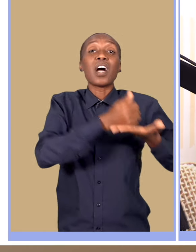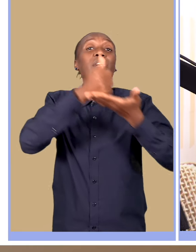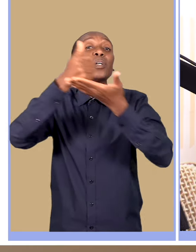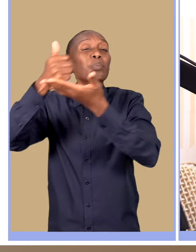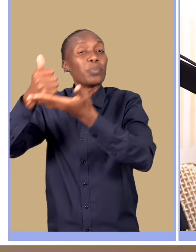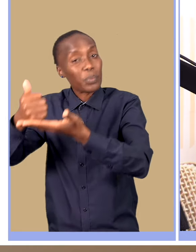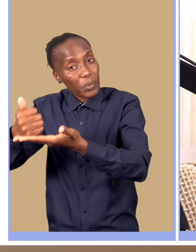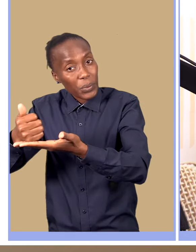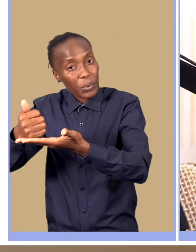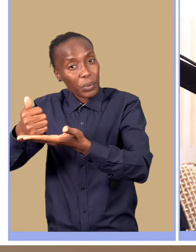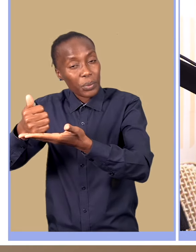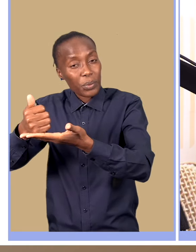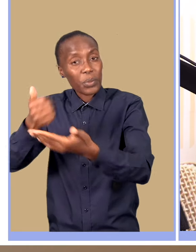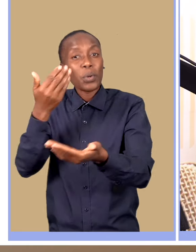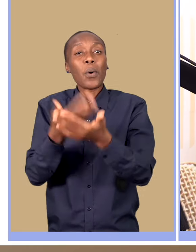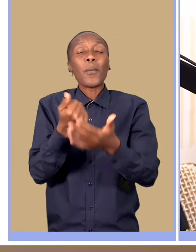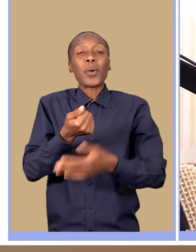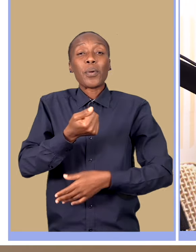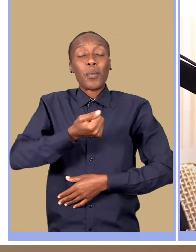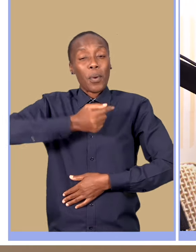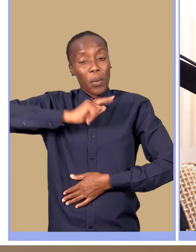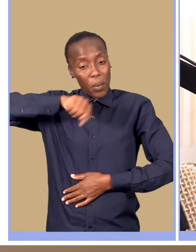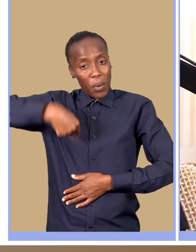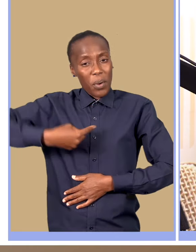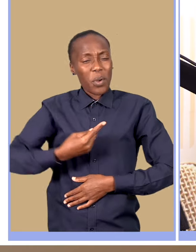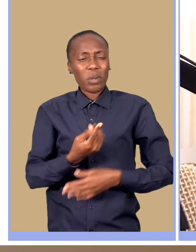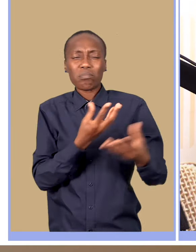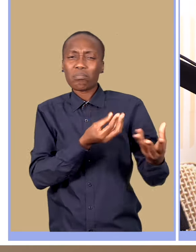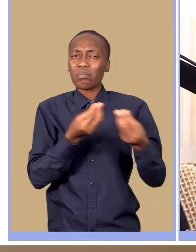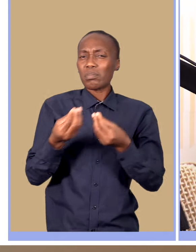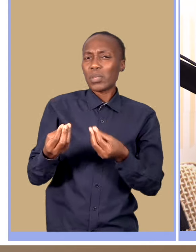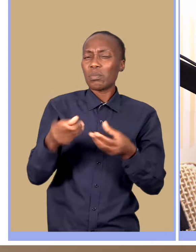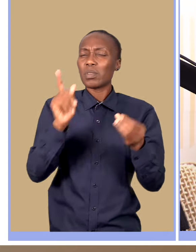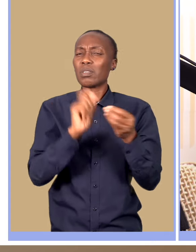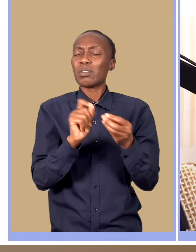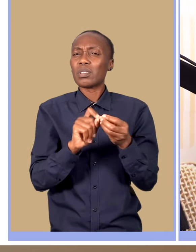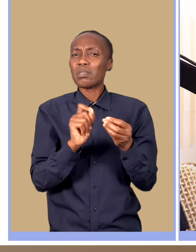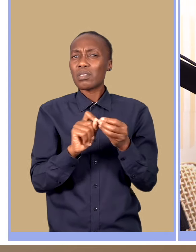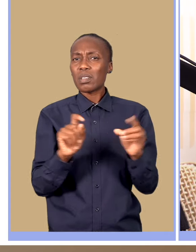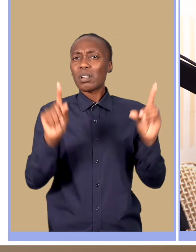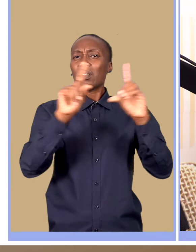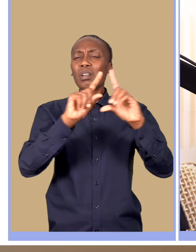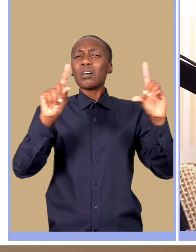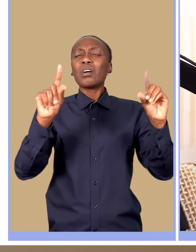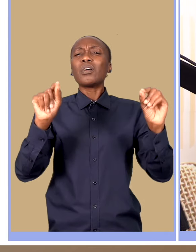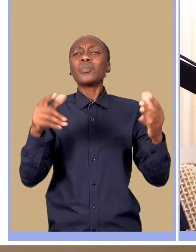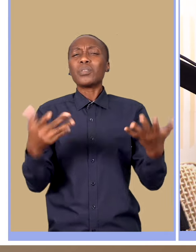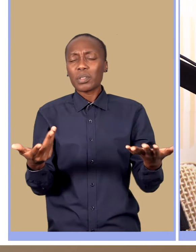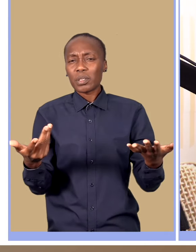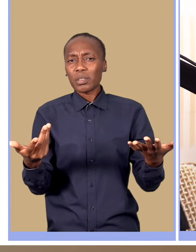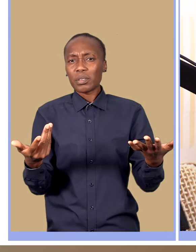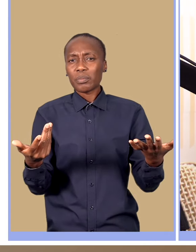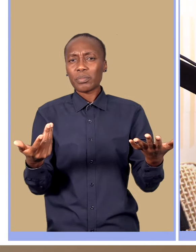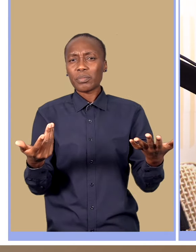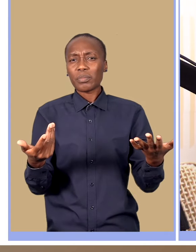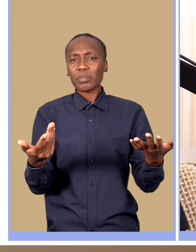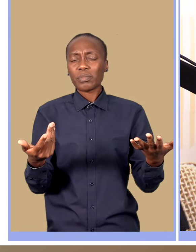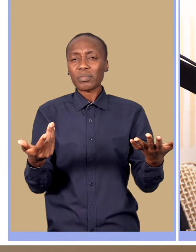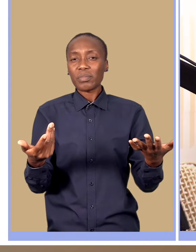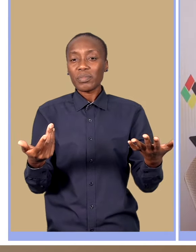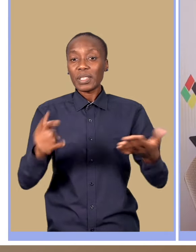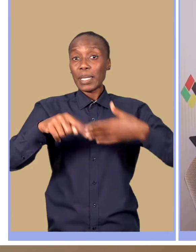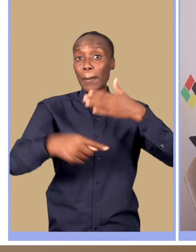Isso quer dizer que, como consequência da nossa consciência em relação a este aspecto que é um fato da